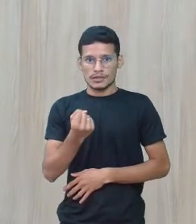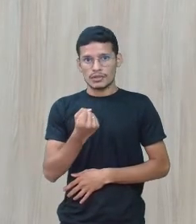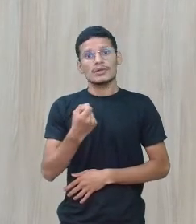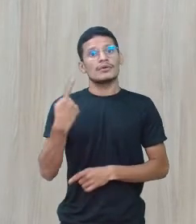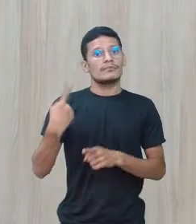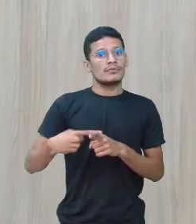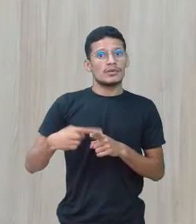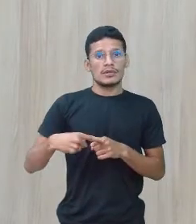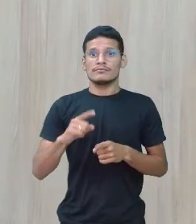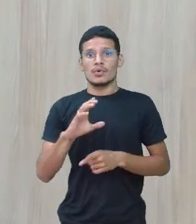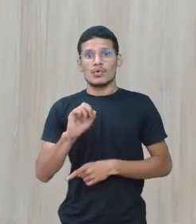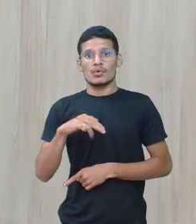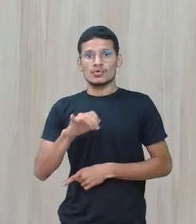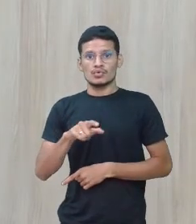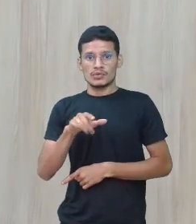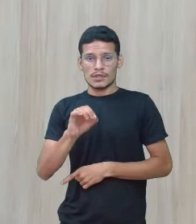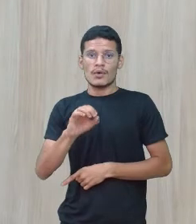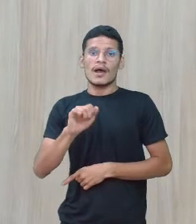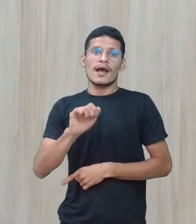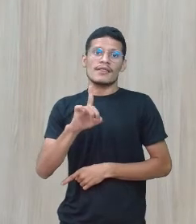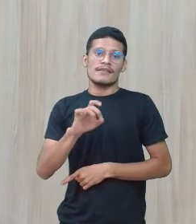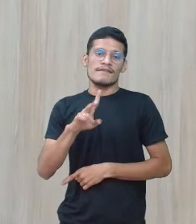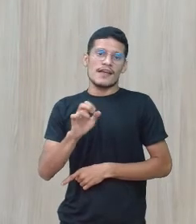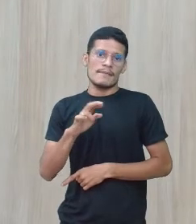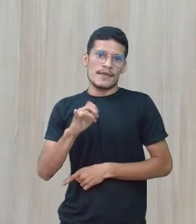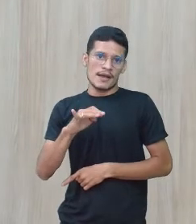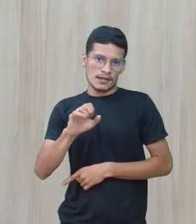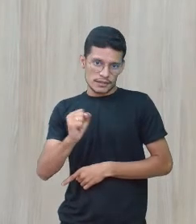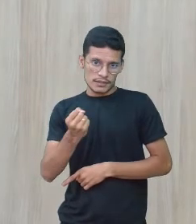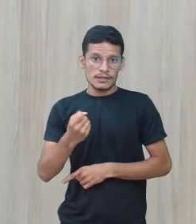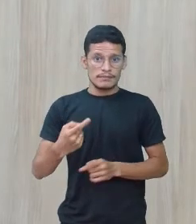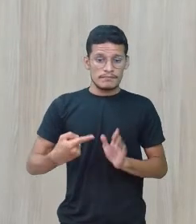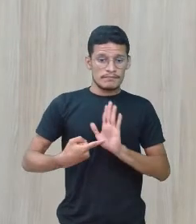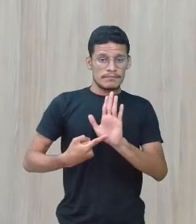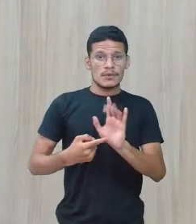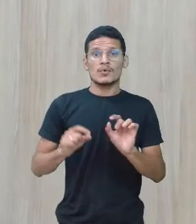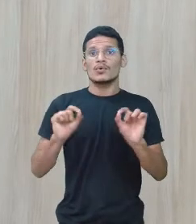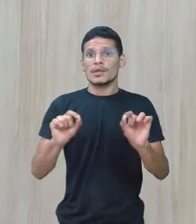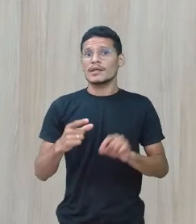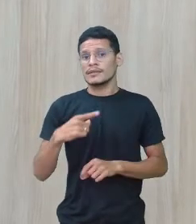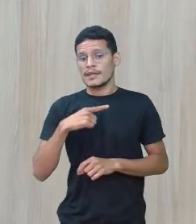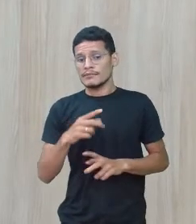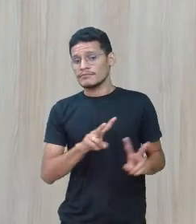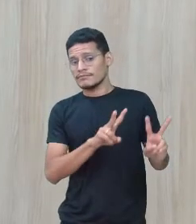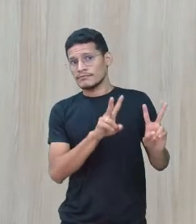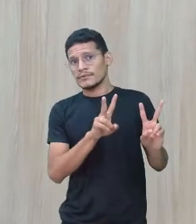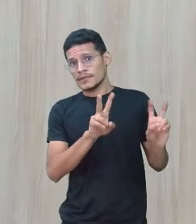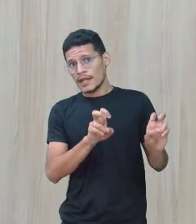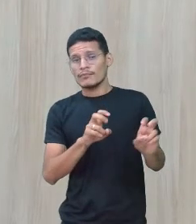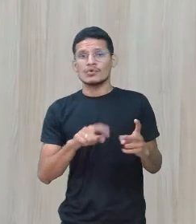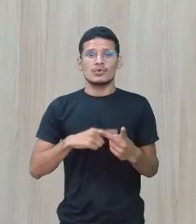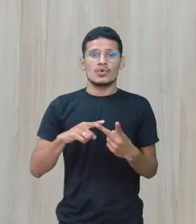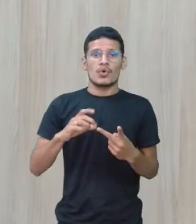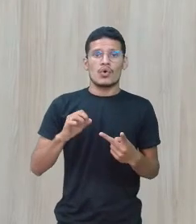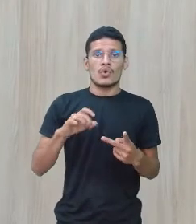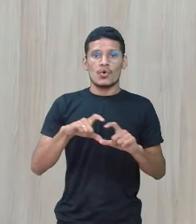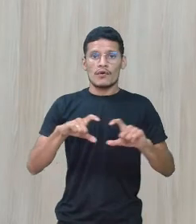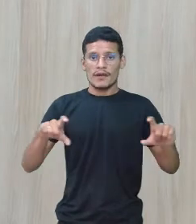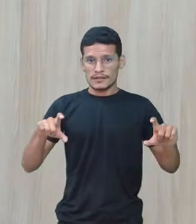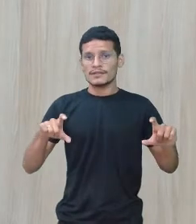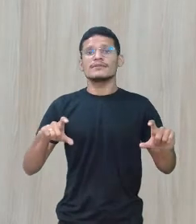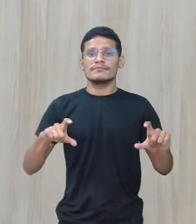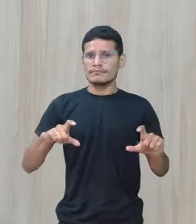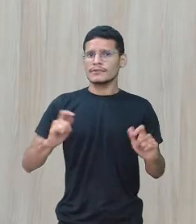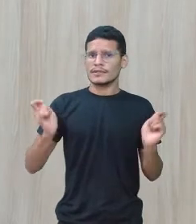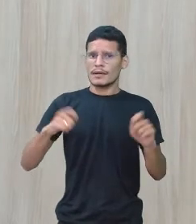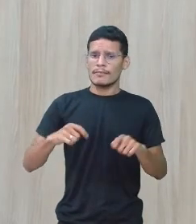conjunções subordinadas adverbiais relacionam os termos ou orações